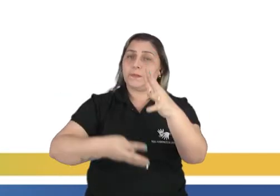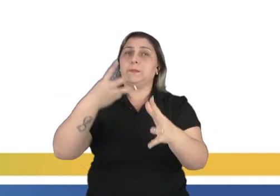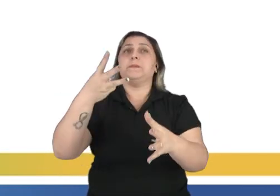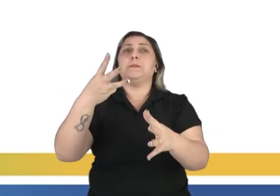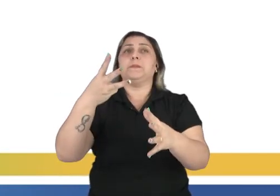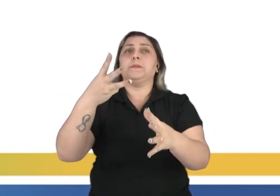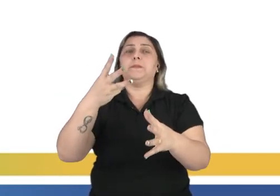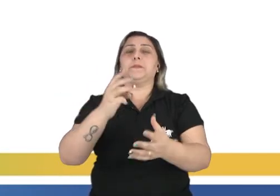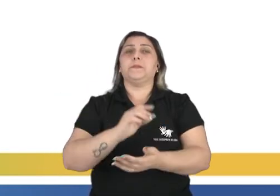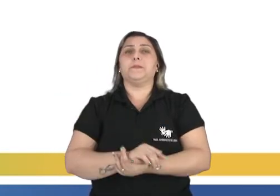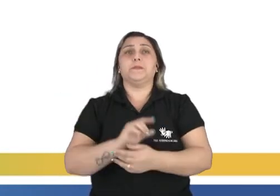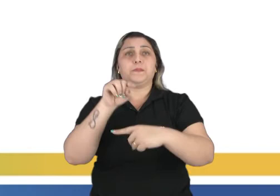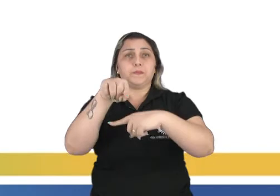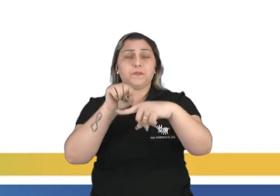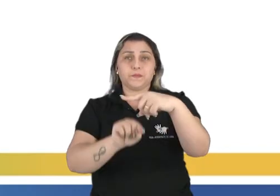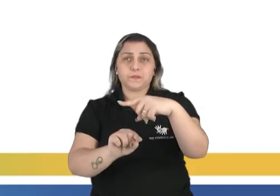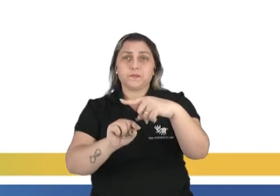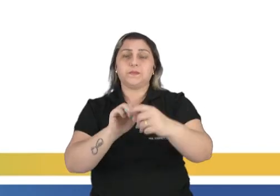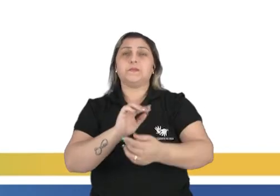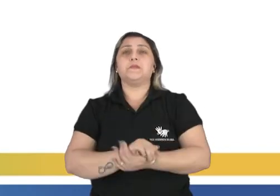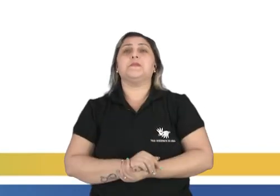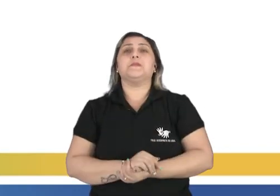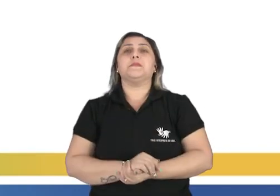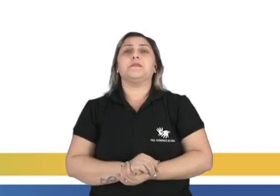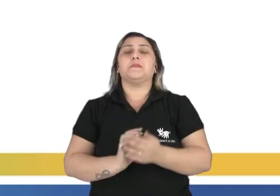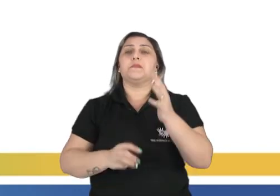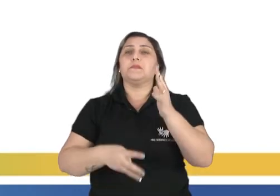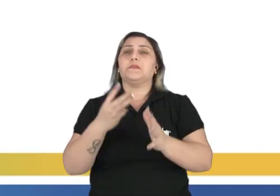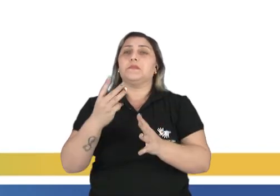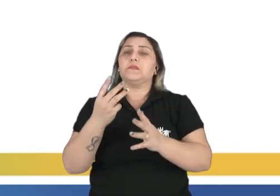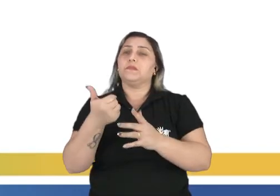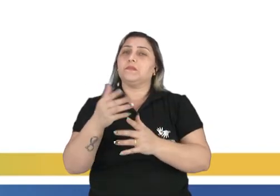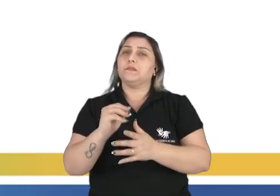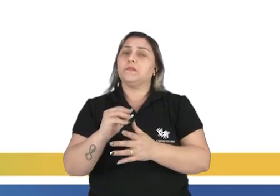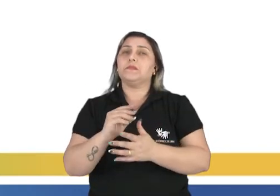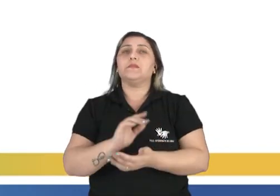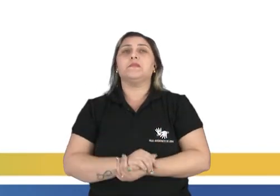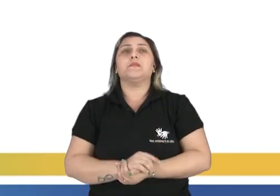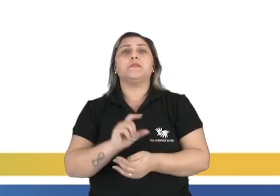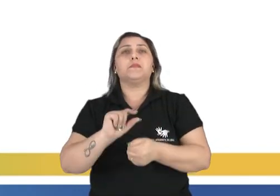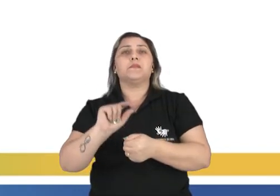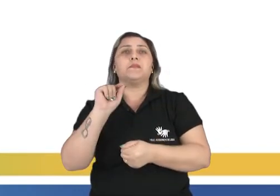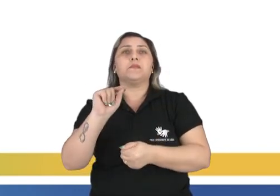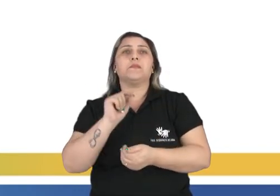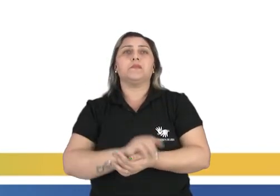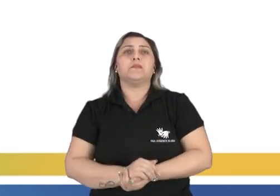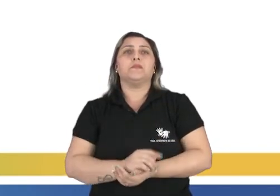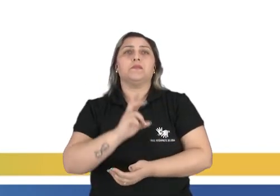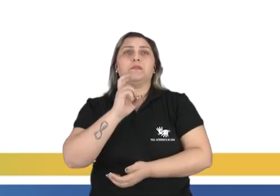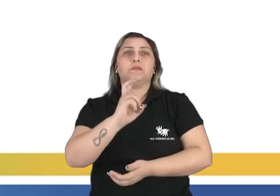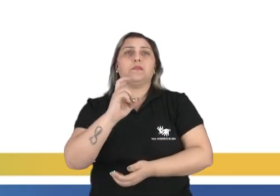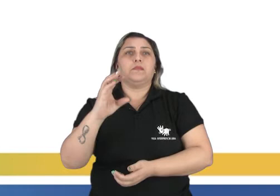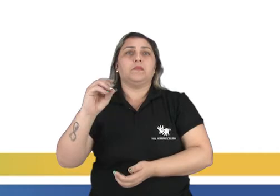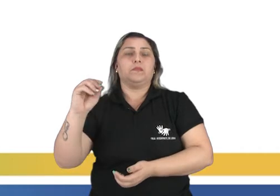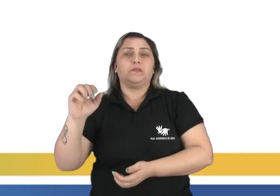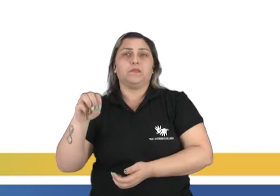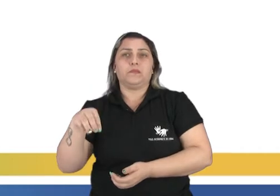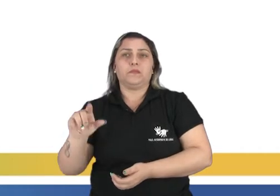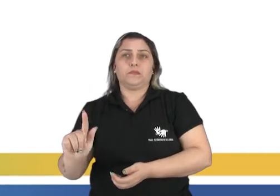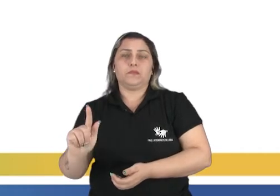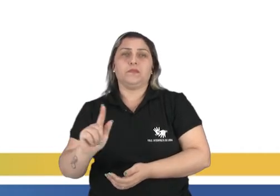quê? Dividir a base 10 3 vezes ela mesma. Então você vai fazer o que agora? Né? Repete o